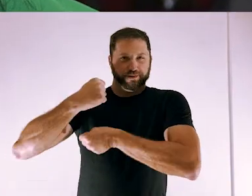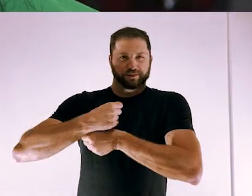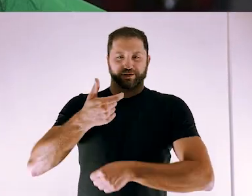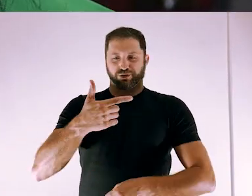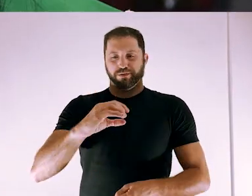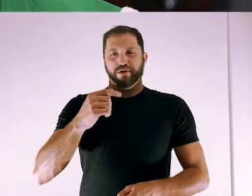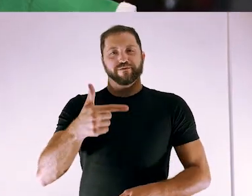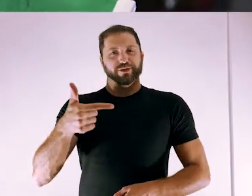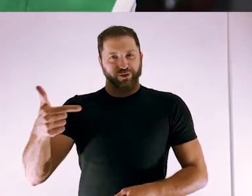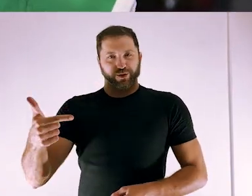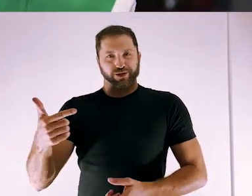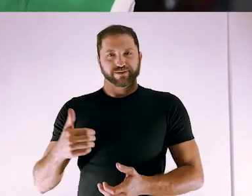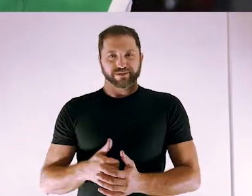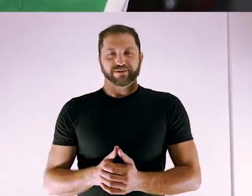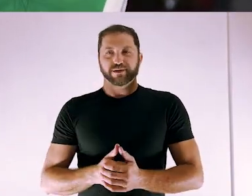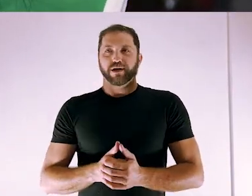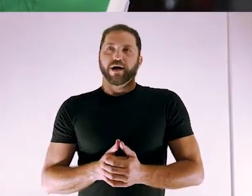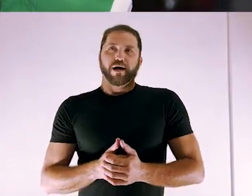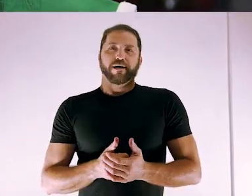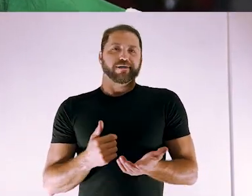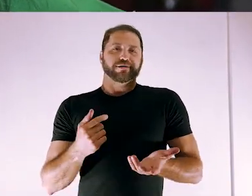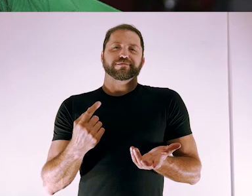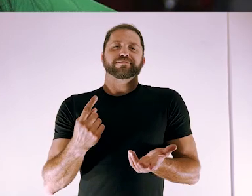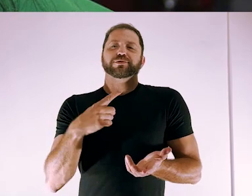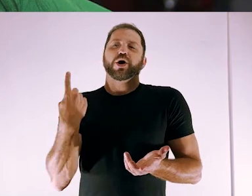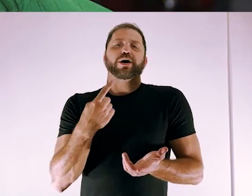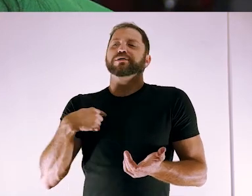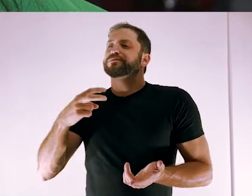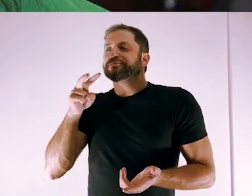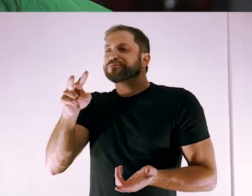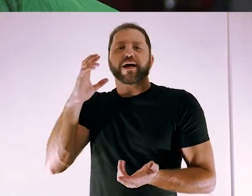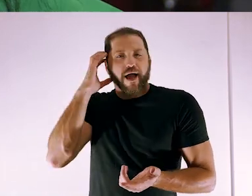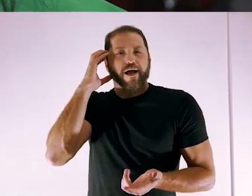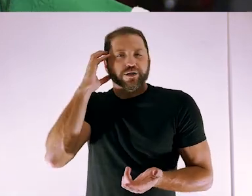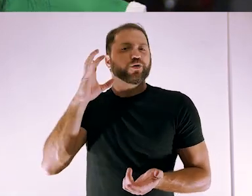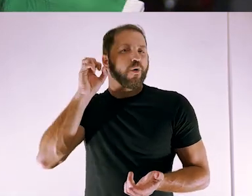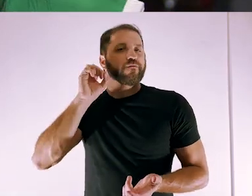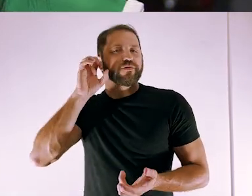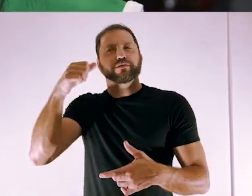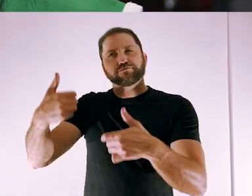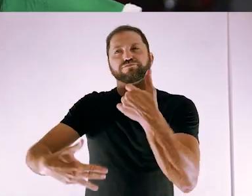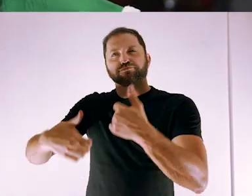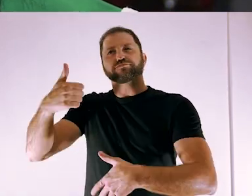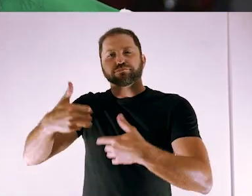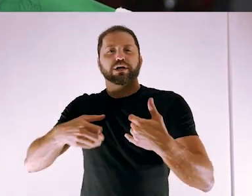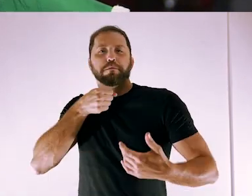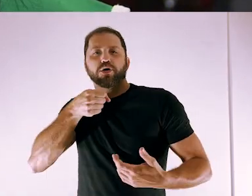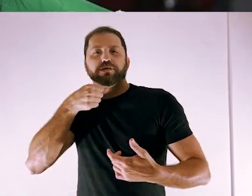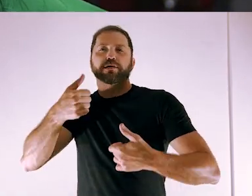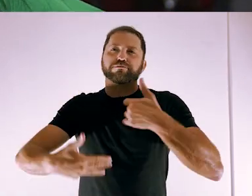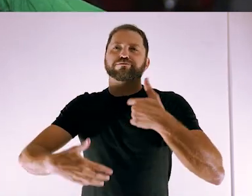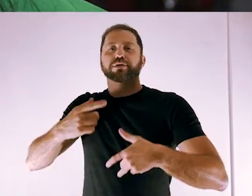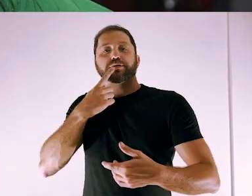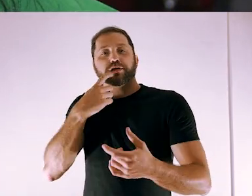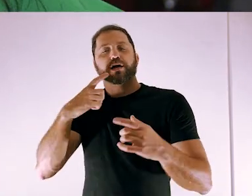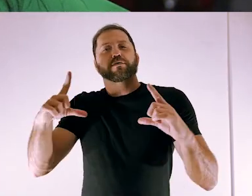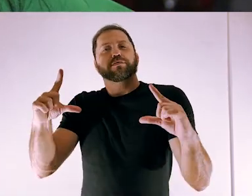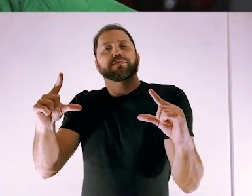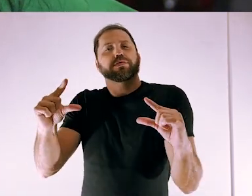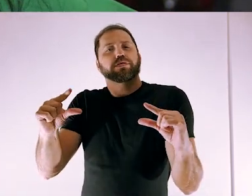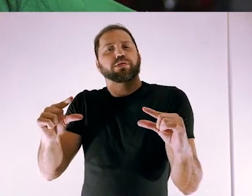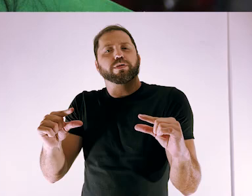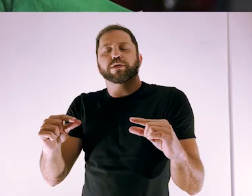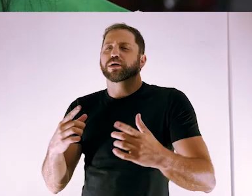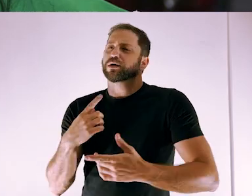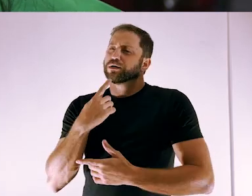ano passado, em 2022. No começo do ano, nós estávamos ouvindo uma reportagem num programa de rádio, onde nós ouvimos que os bancos